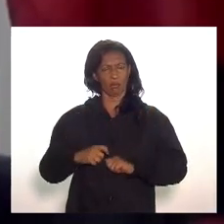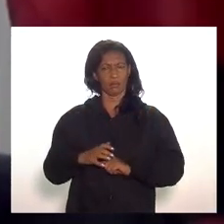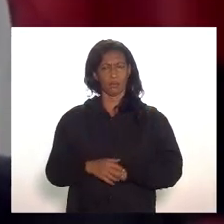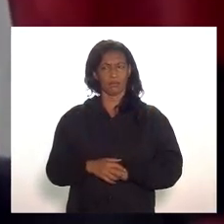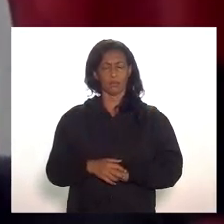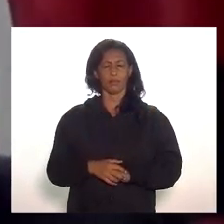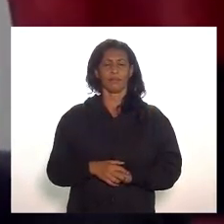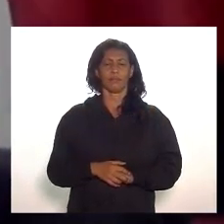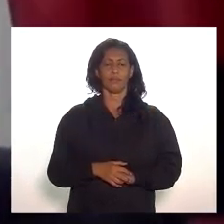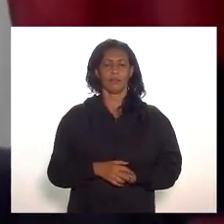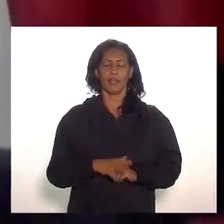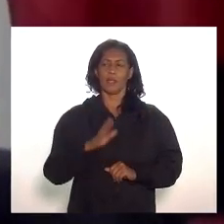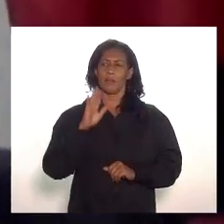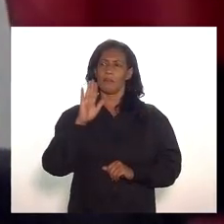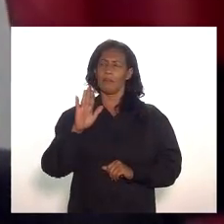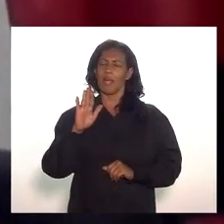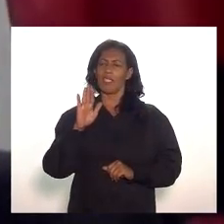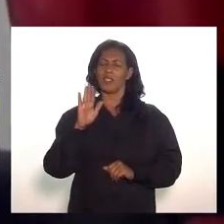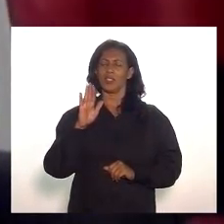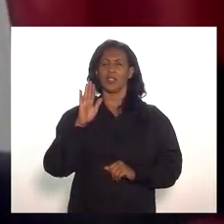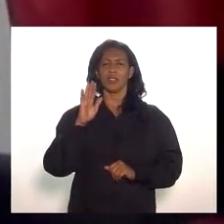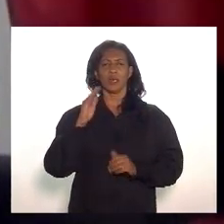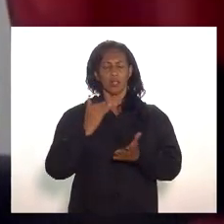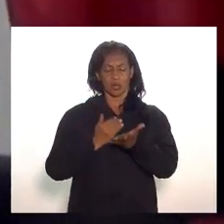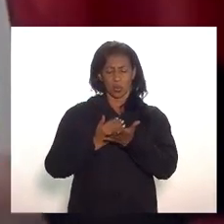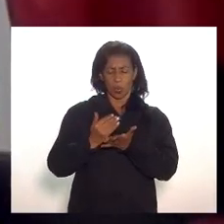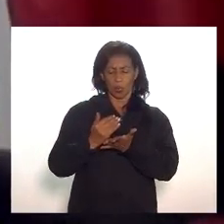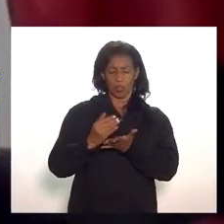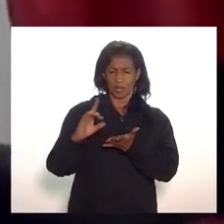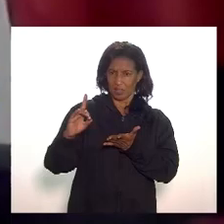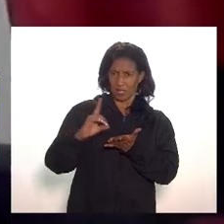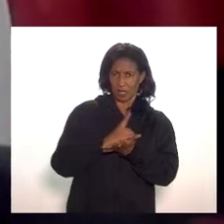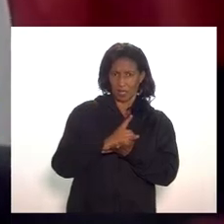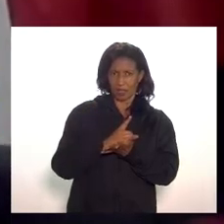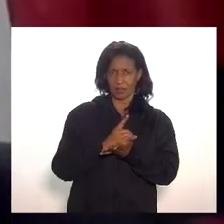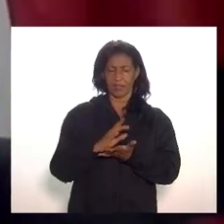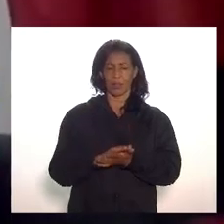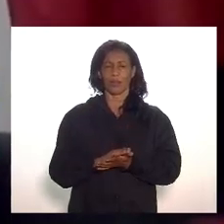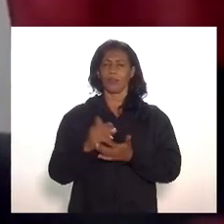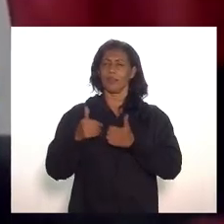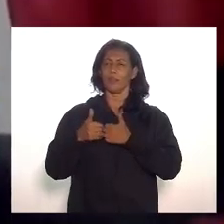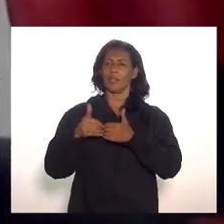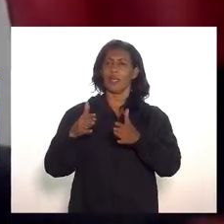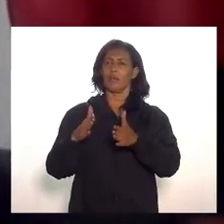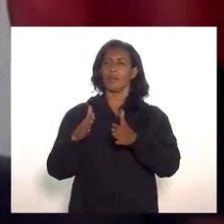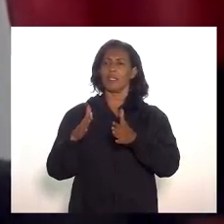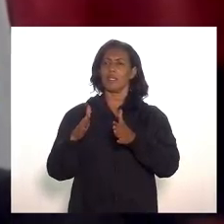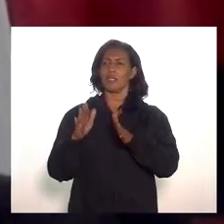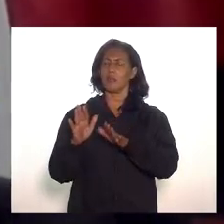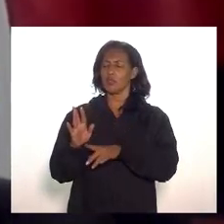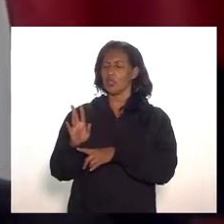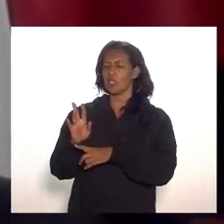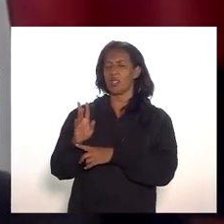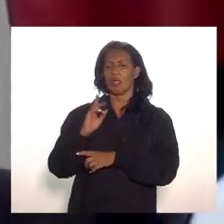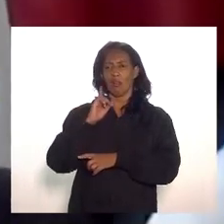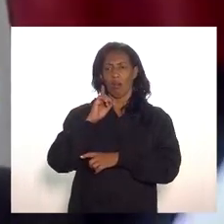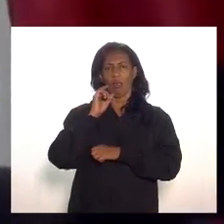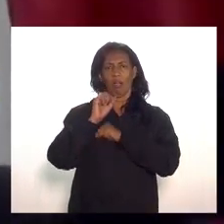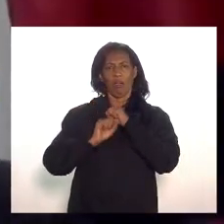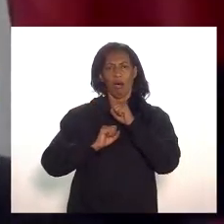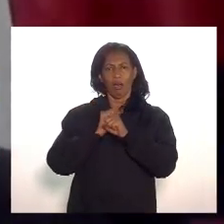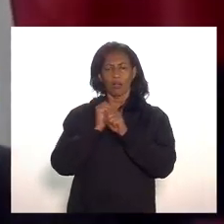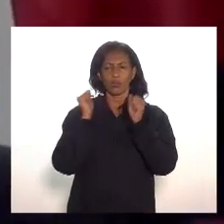colocado, se dispensou a necessidade de que se autodeclara a princípio de se fazer as vistorias anuais junto ao